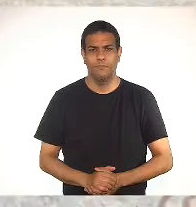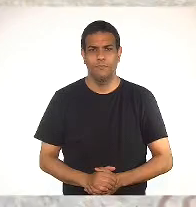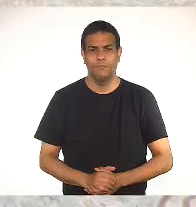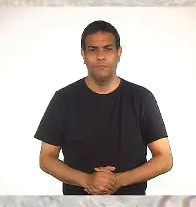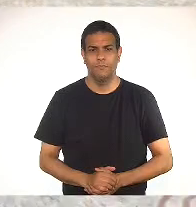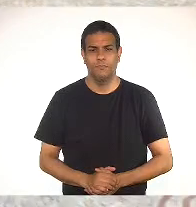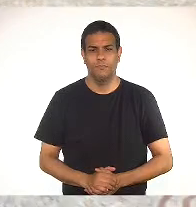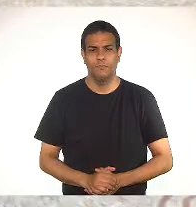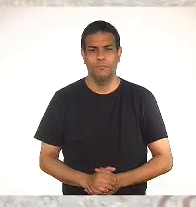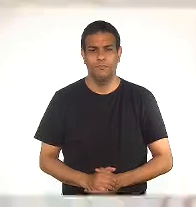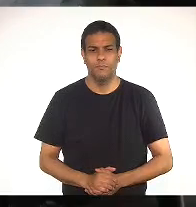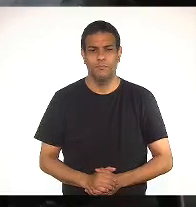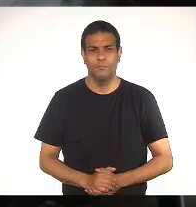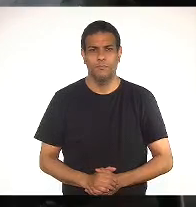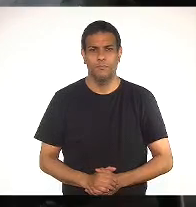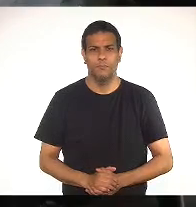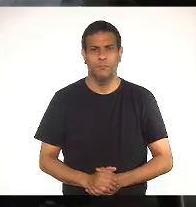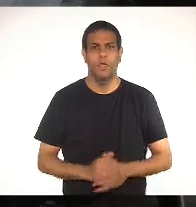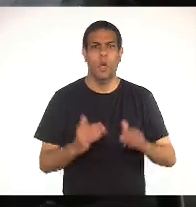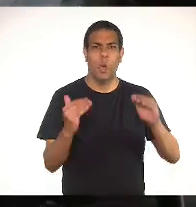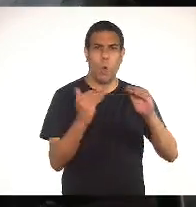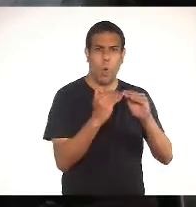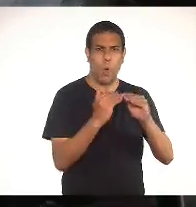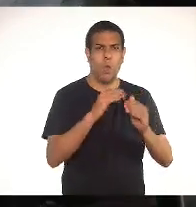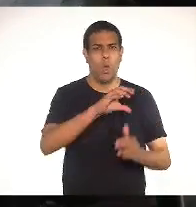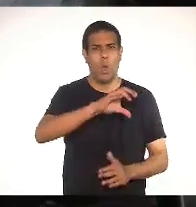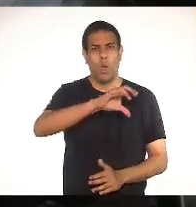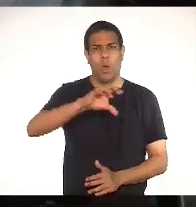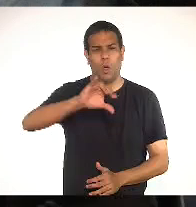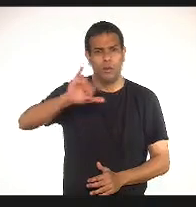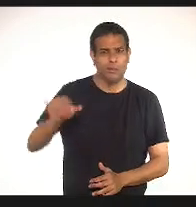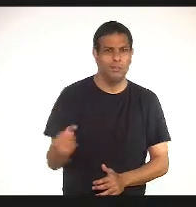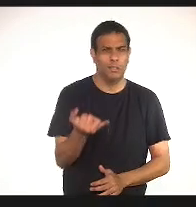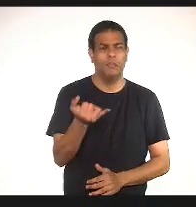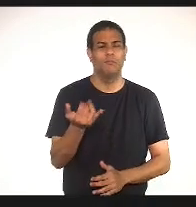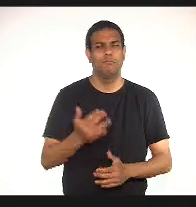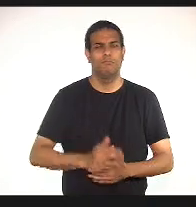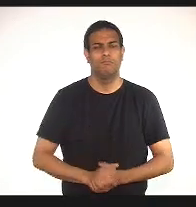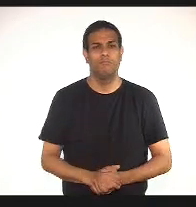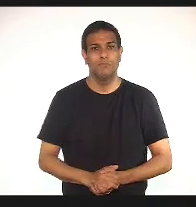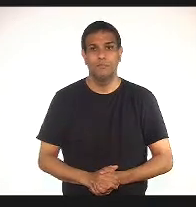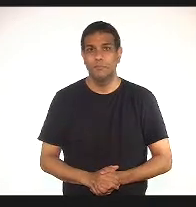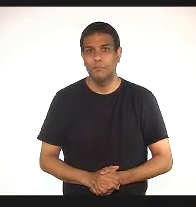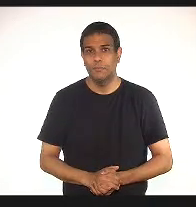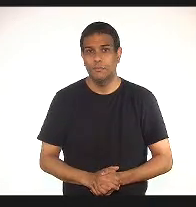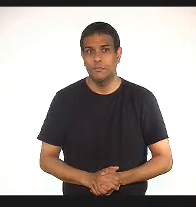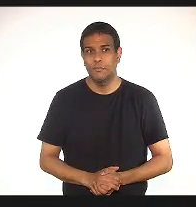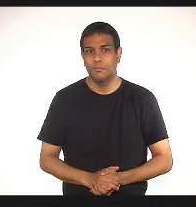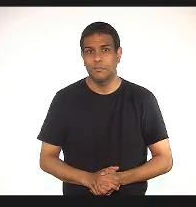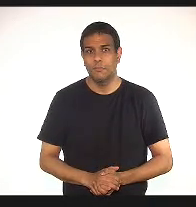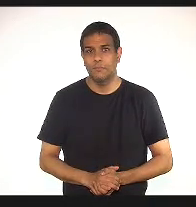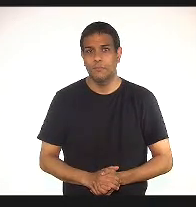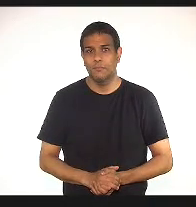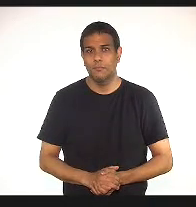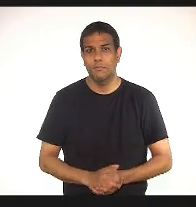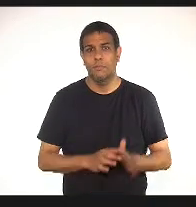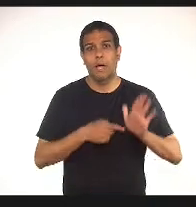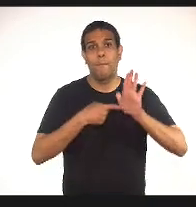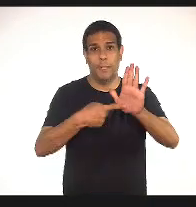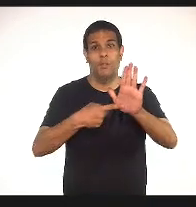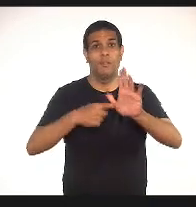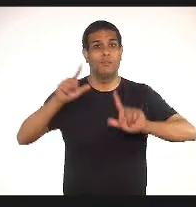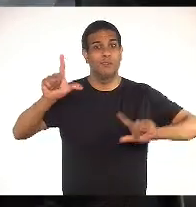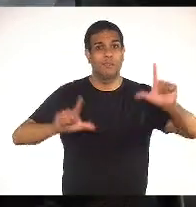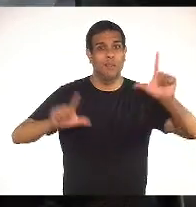Acompanha a CCJ, presidente. Apresentador de TV também. Hein? Apresentador de TV.